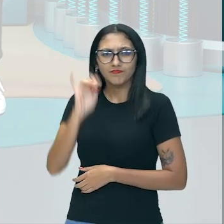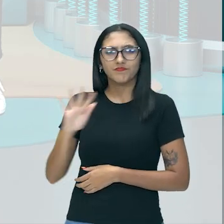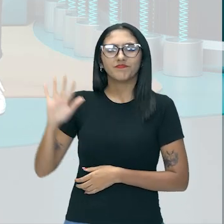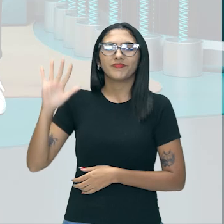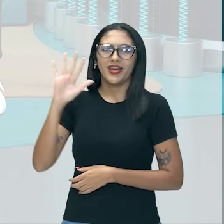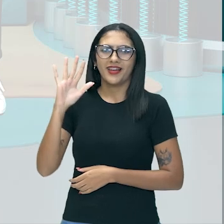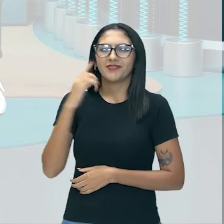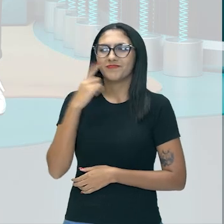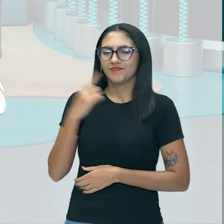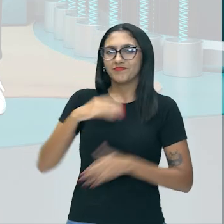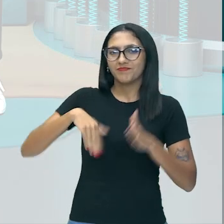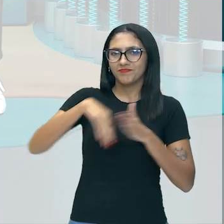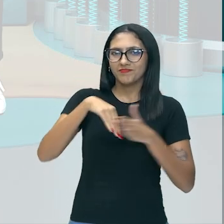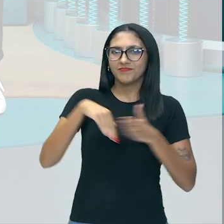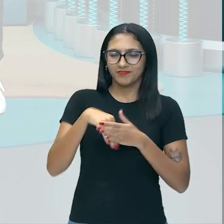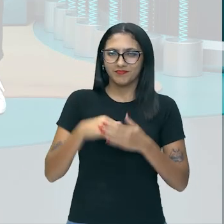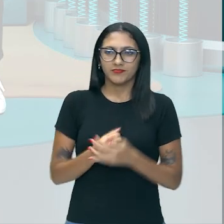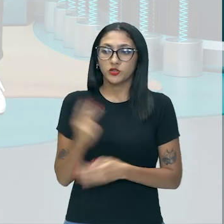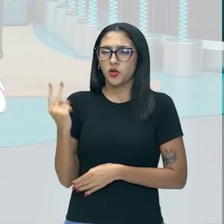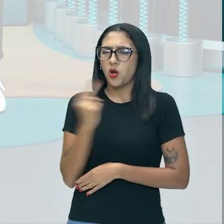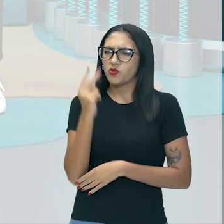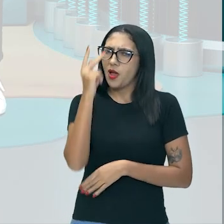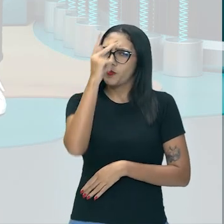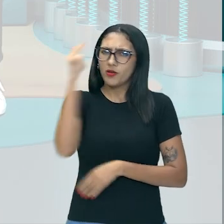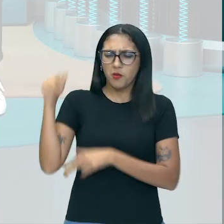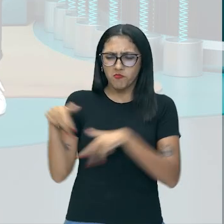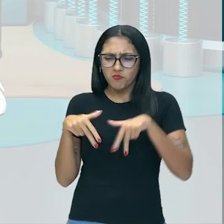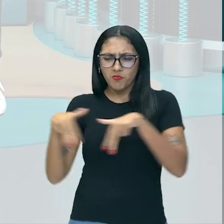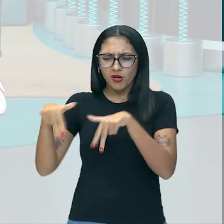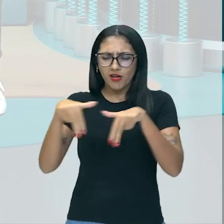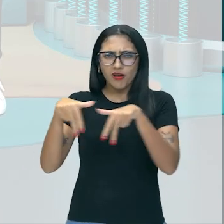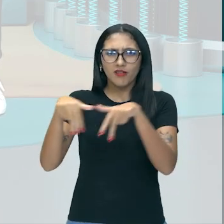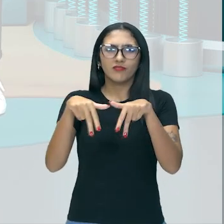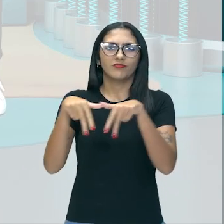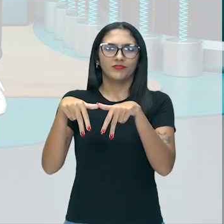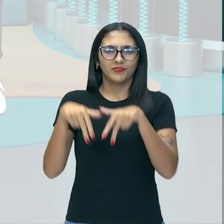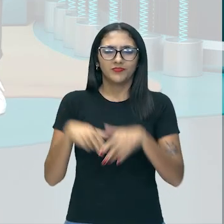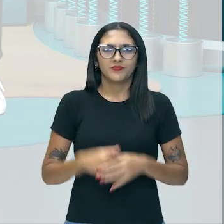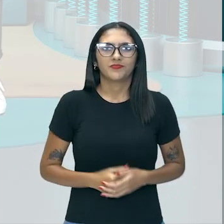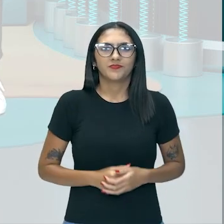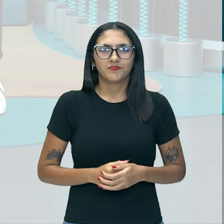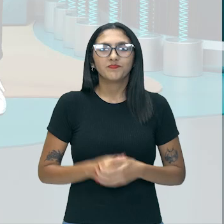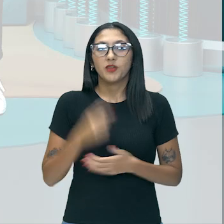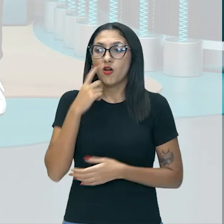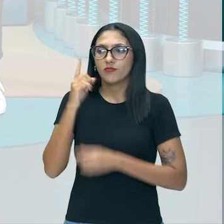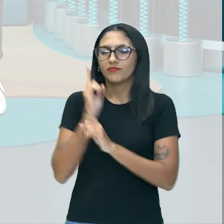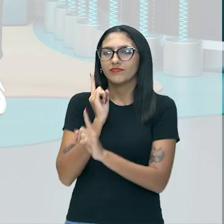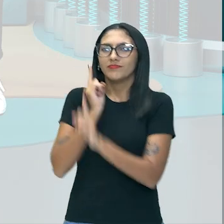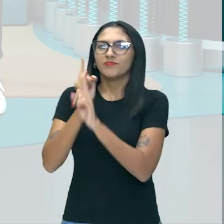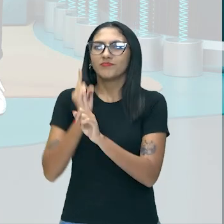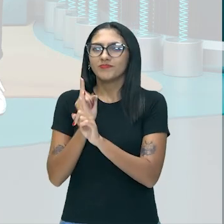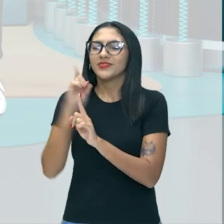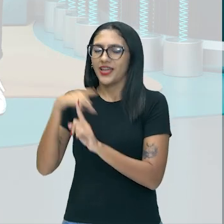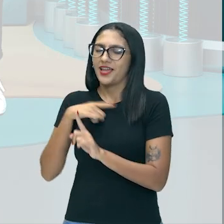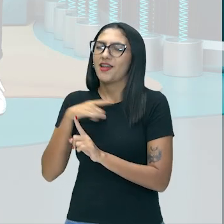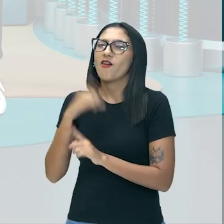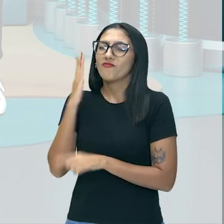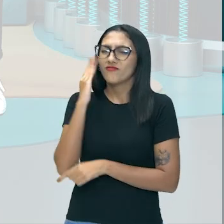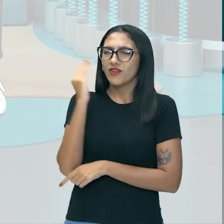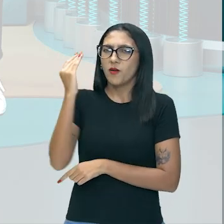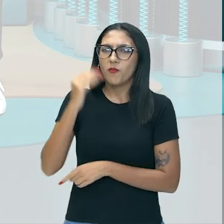né? Com duas pessoas disputando uma bola. Então, a gente já conseguiu identificar ali que ali é o